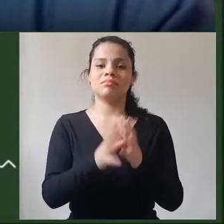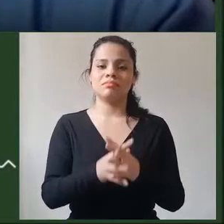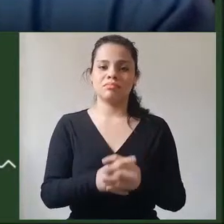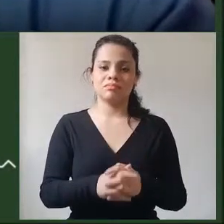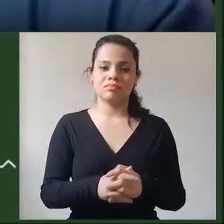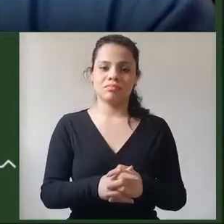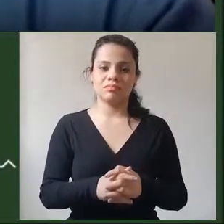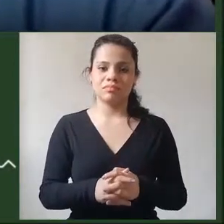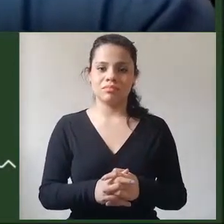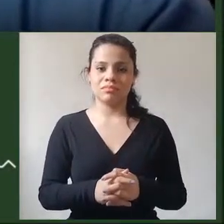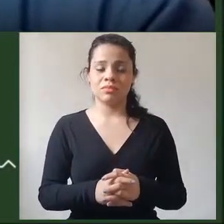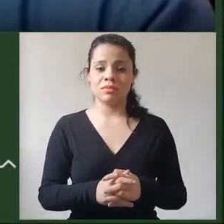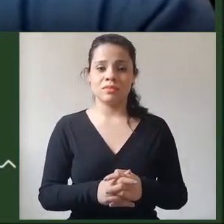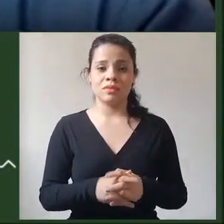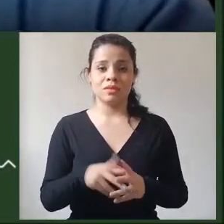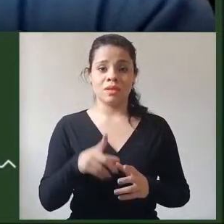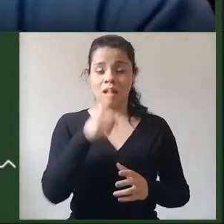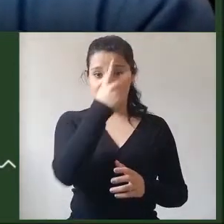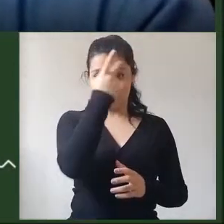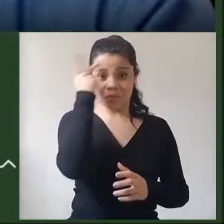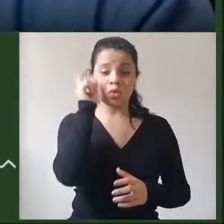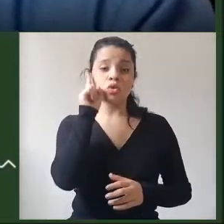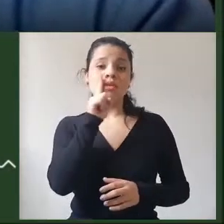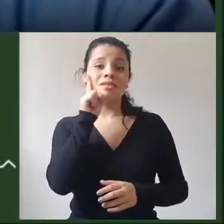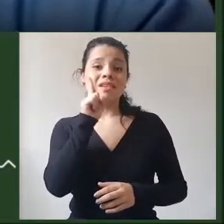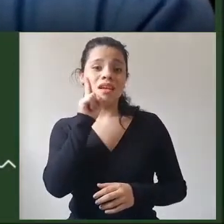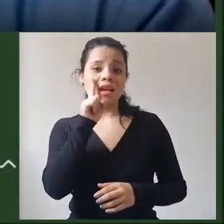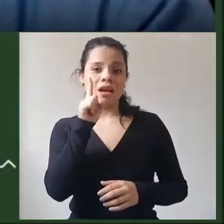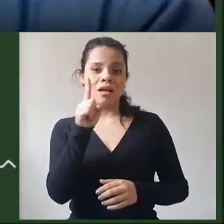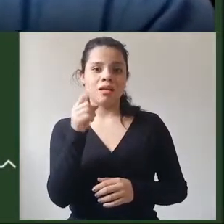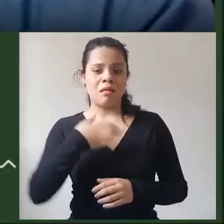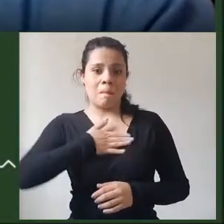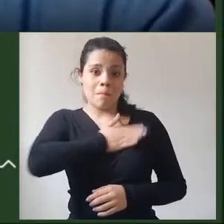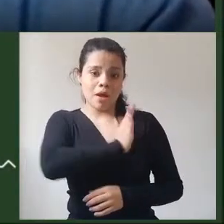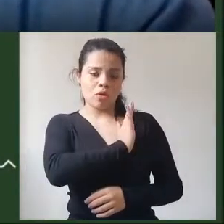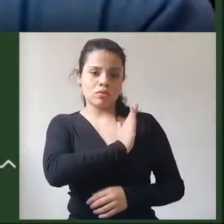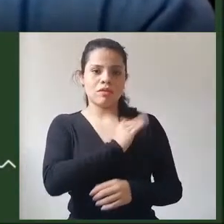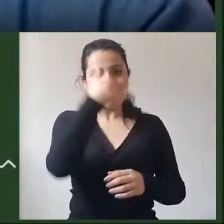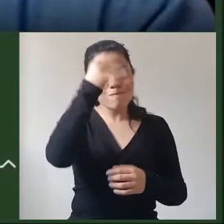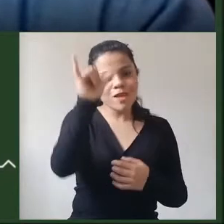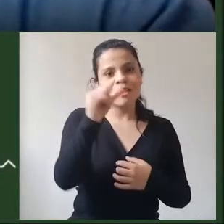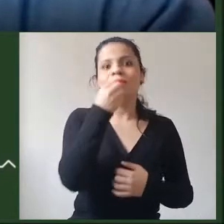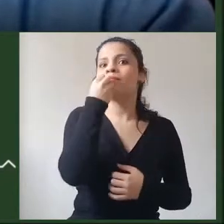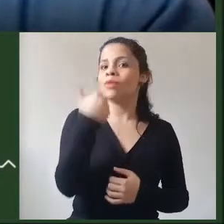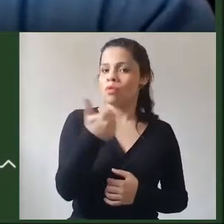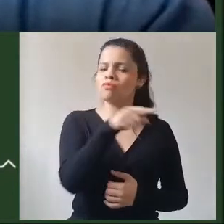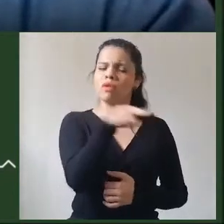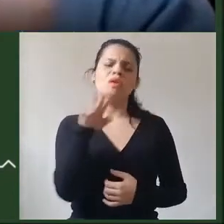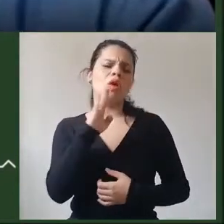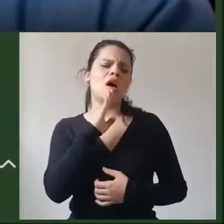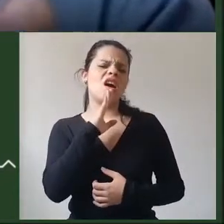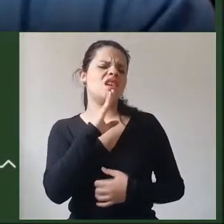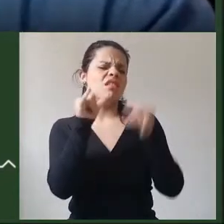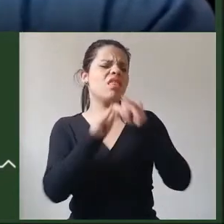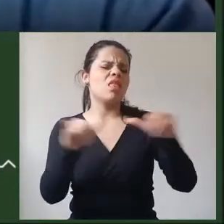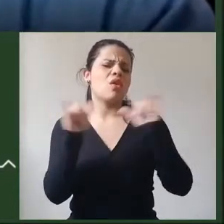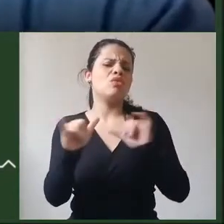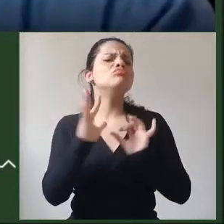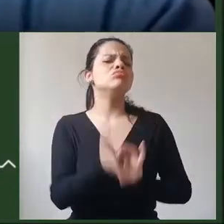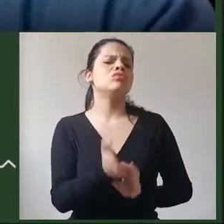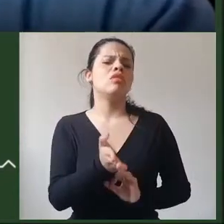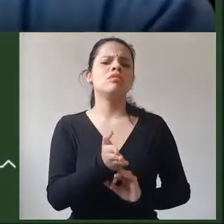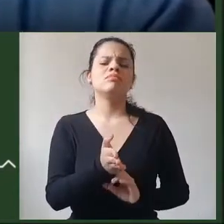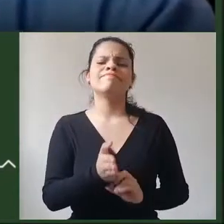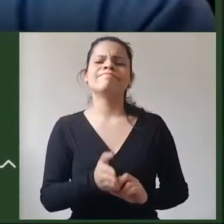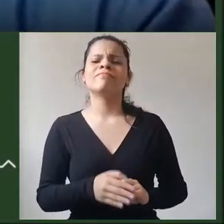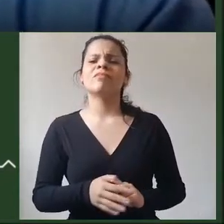importante elemento de como finalmente o racismo está sendo confrontado e com muitas coisas que tenho certeza que todos